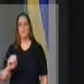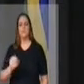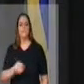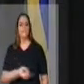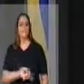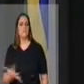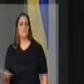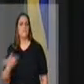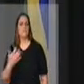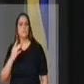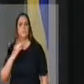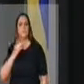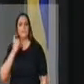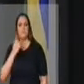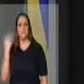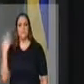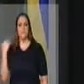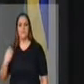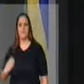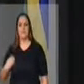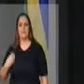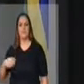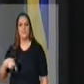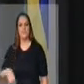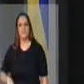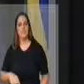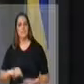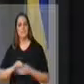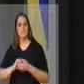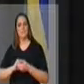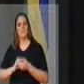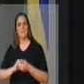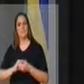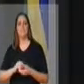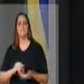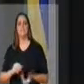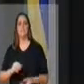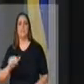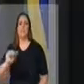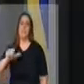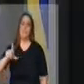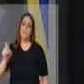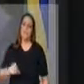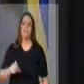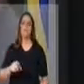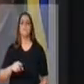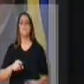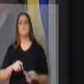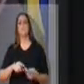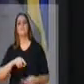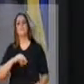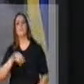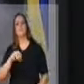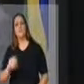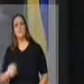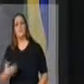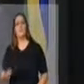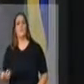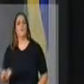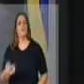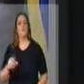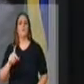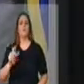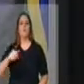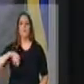os companheiros que já estiveram prestigiando aqui, o Alex Canziani, a Jô Moraes. Tá bom, Jô? Daniel